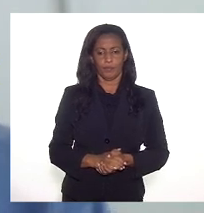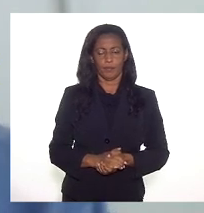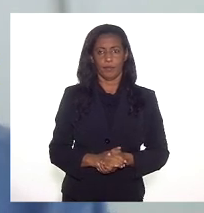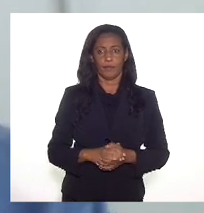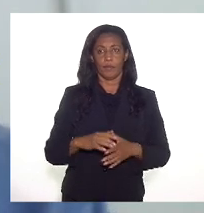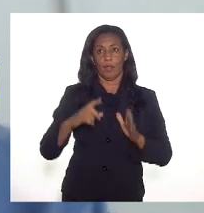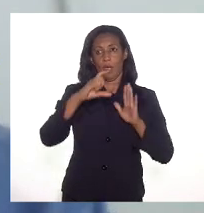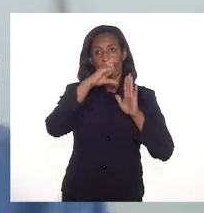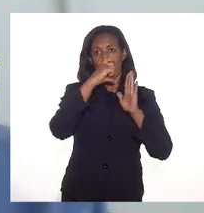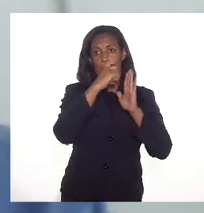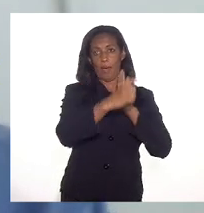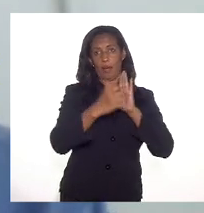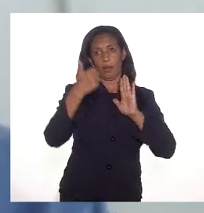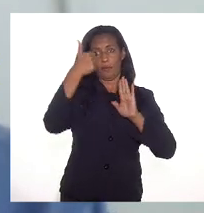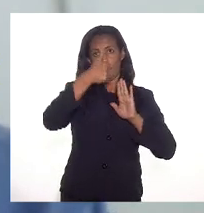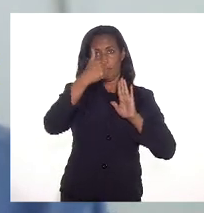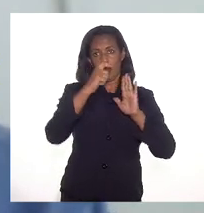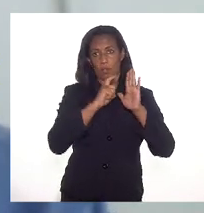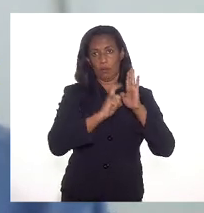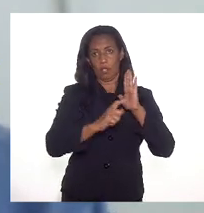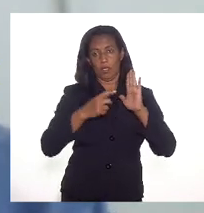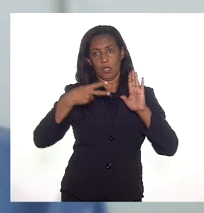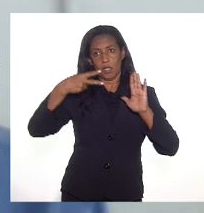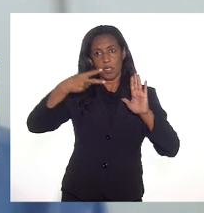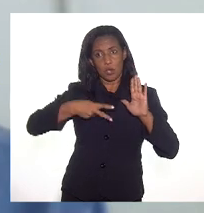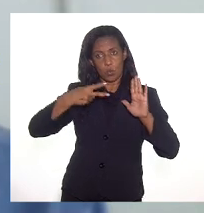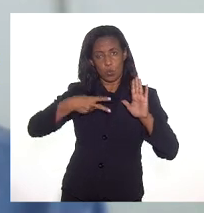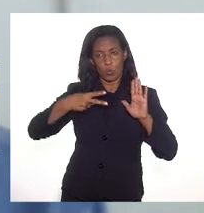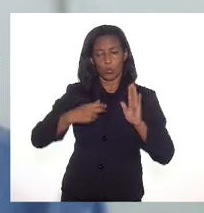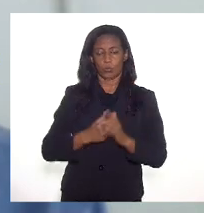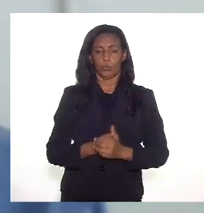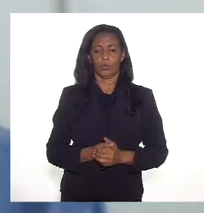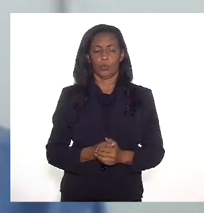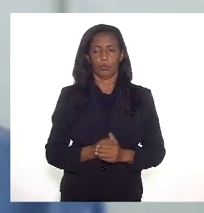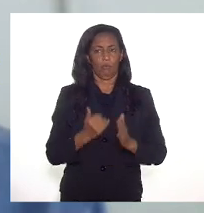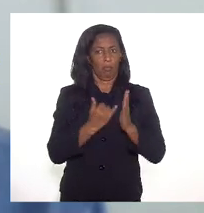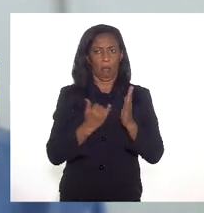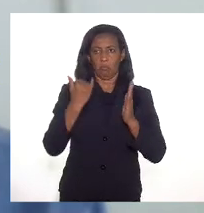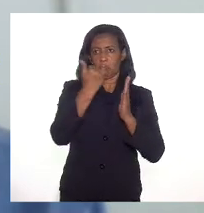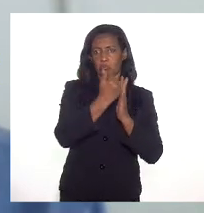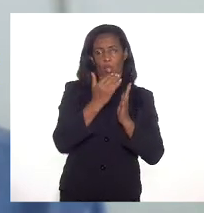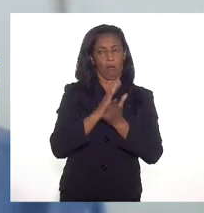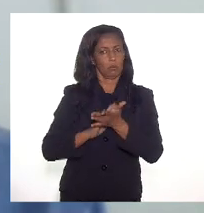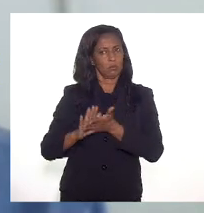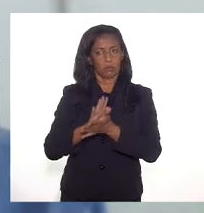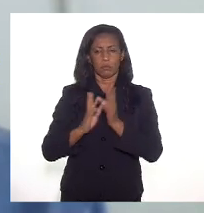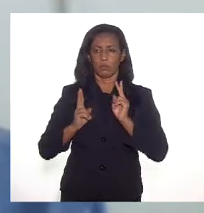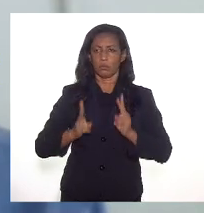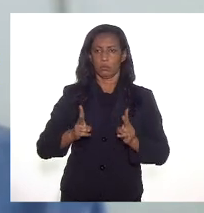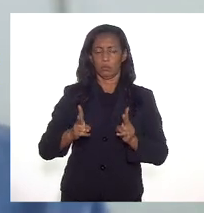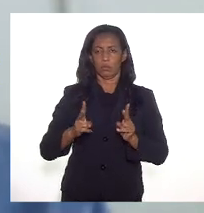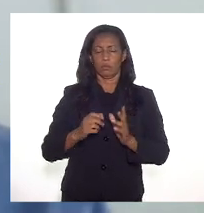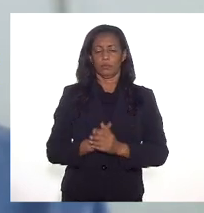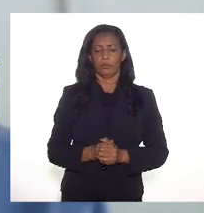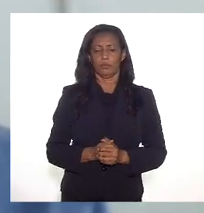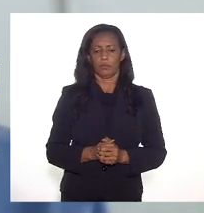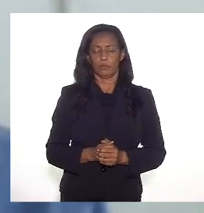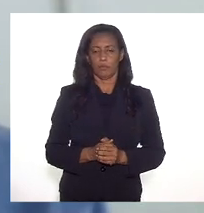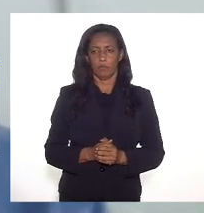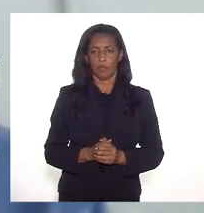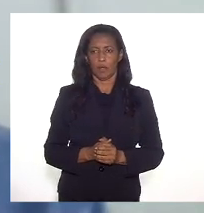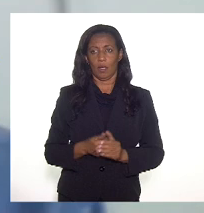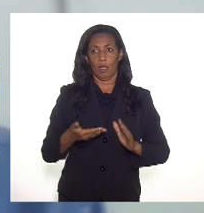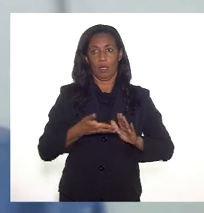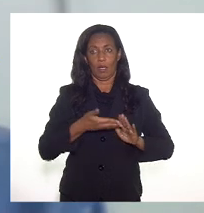parágrafo 1º e 2º praticamente não foi alterado. Parágrafo 1º do artigo 3º, a